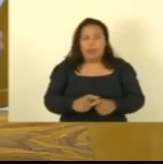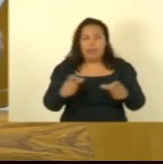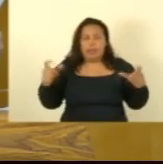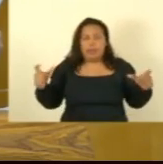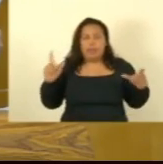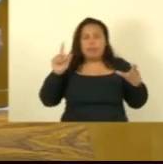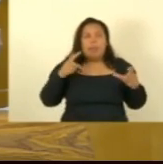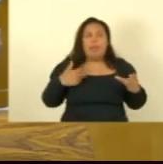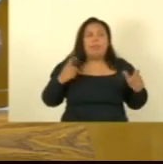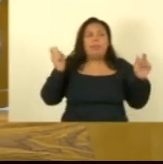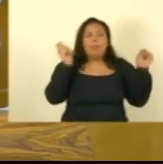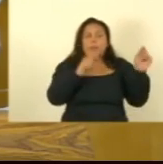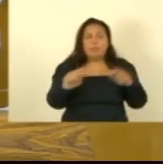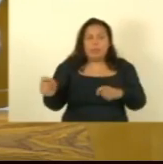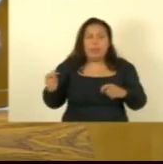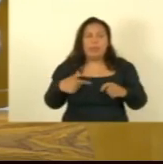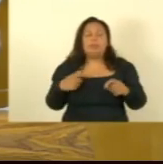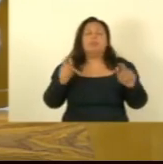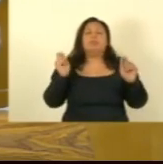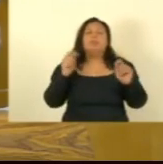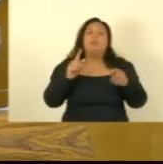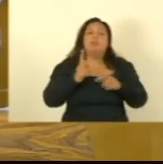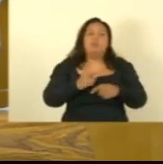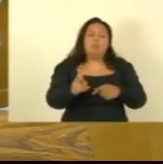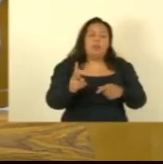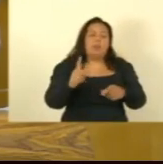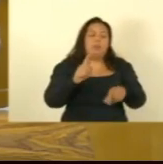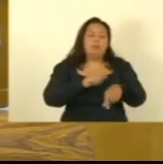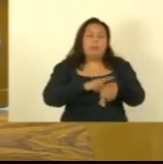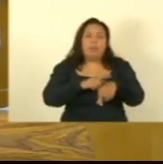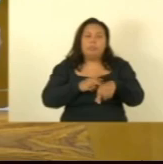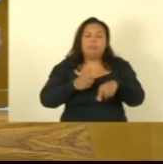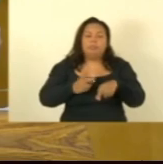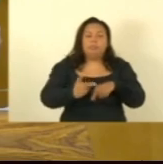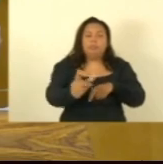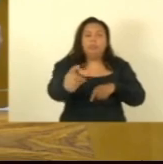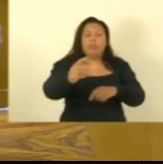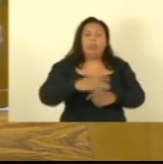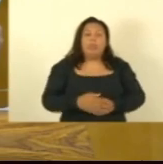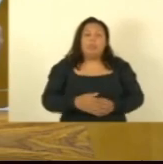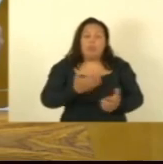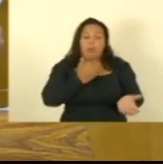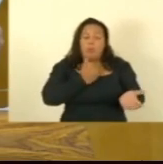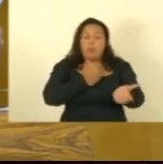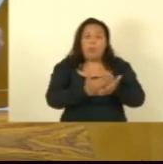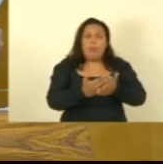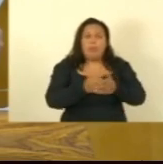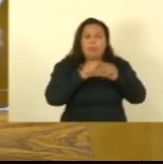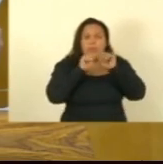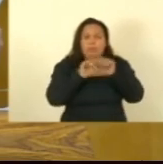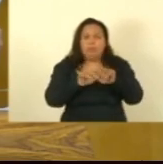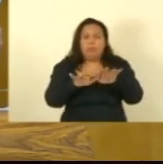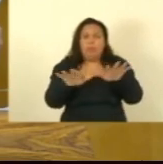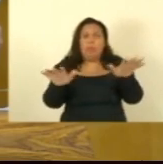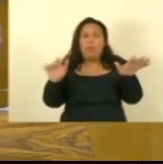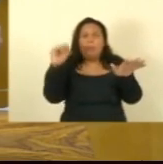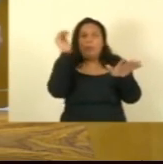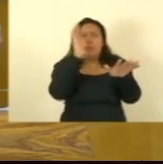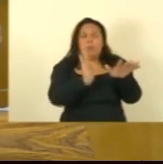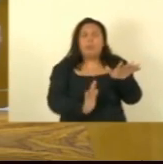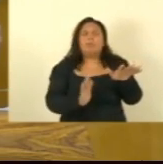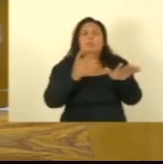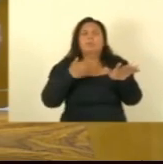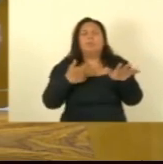de transcender as épocas e os tempos. Seu pioneirismo se alastrou pelo Brasil, tornando-a